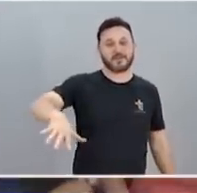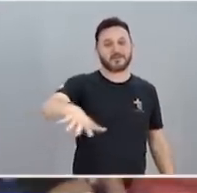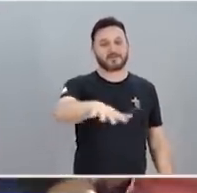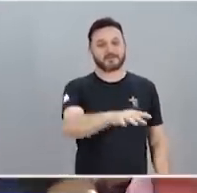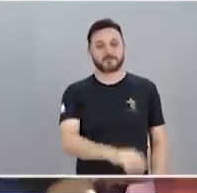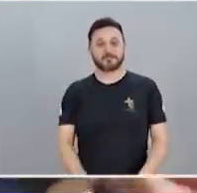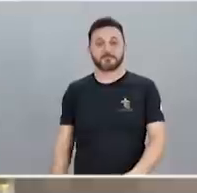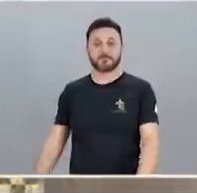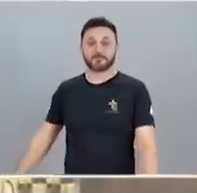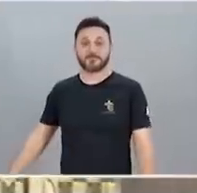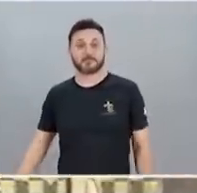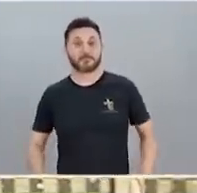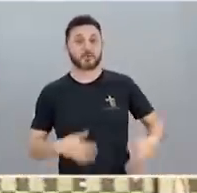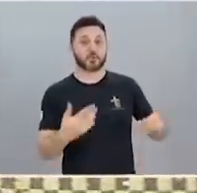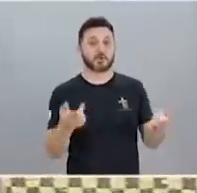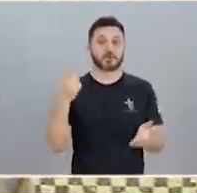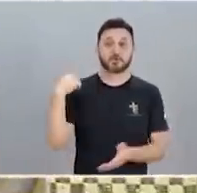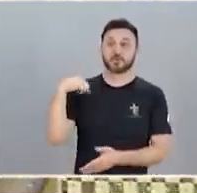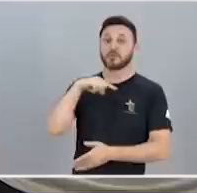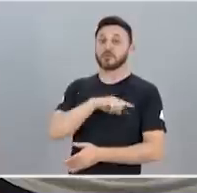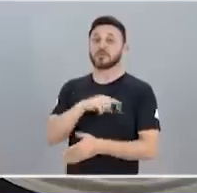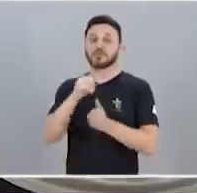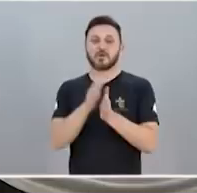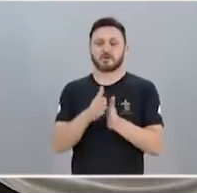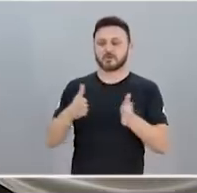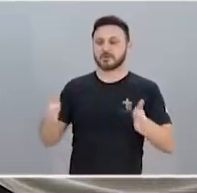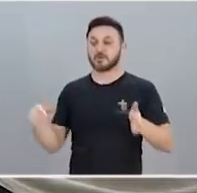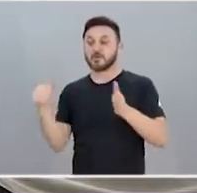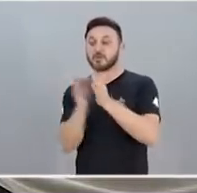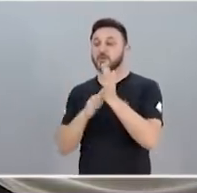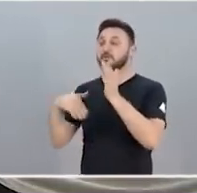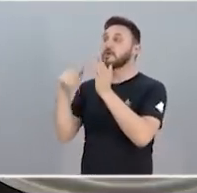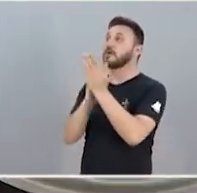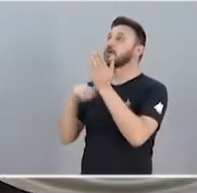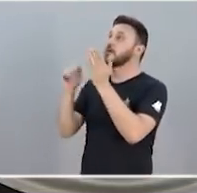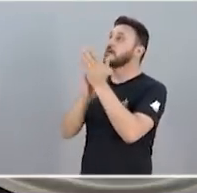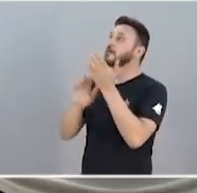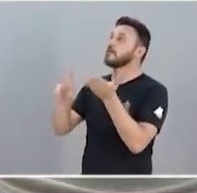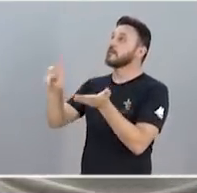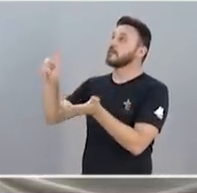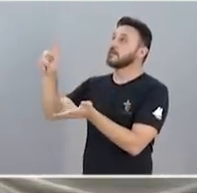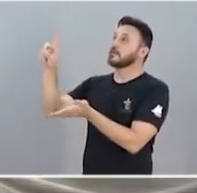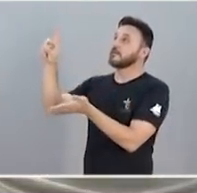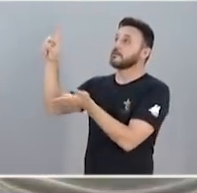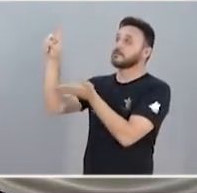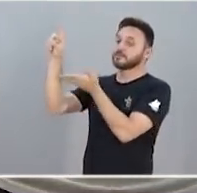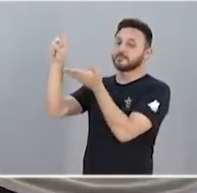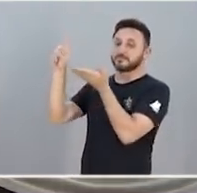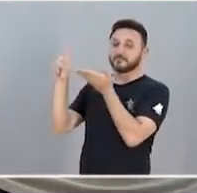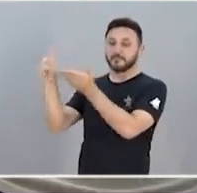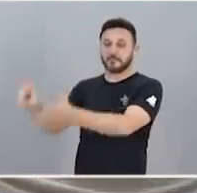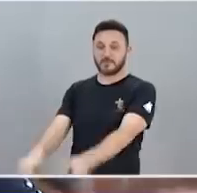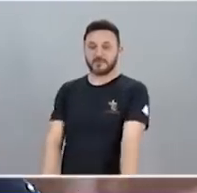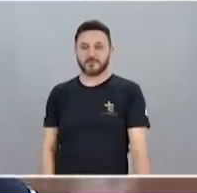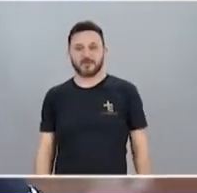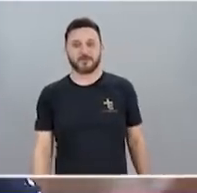lugar. Todos juntos. Hoje é tempo de louvar a